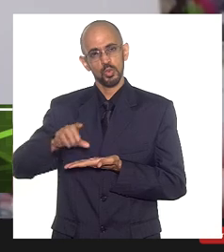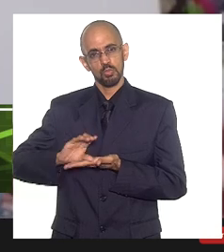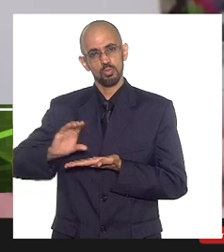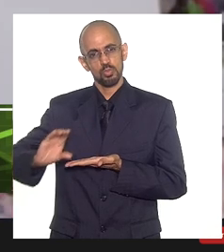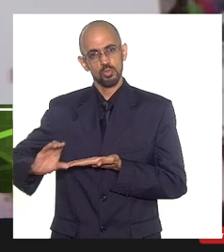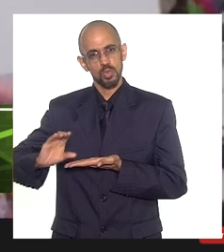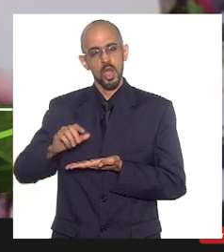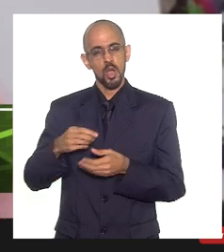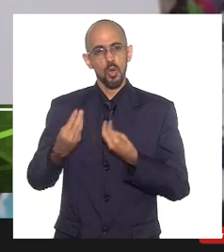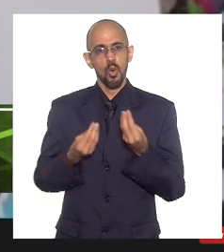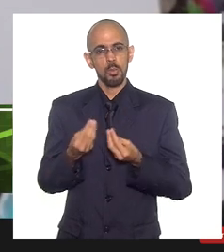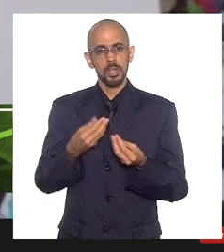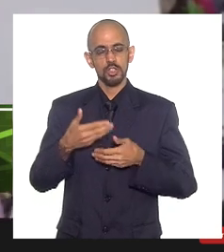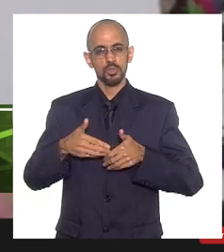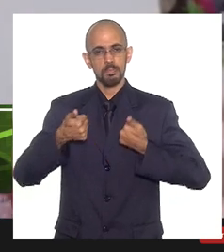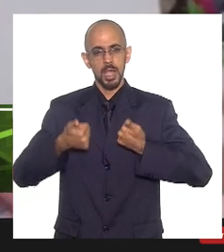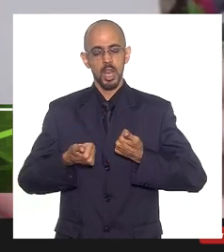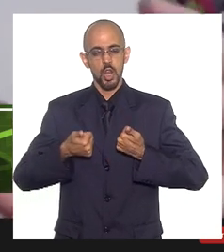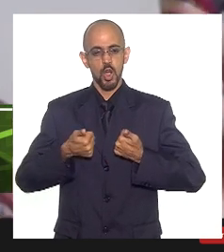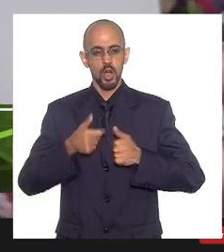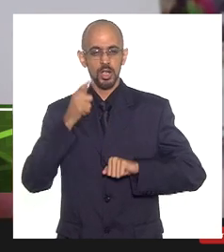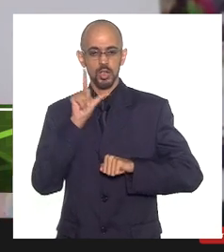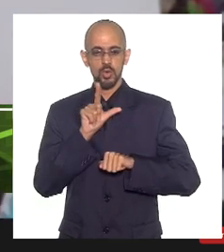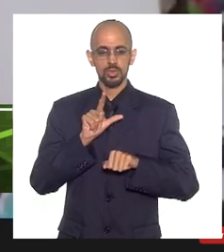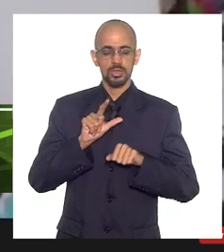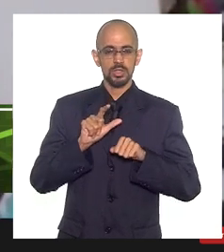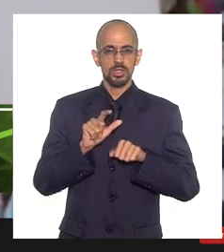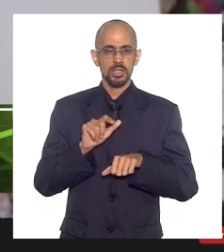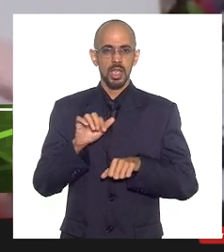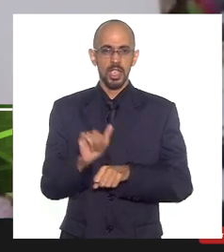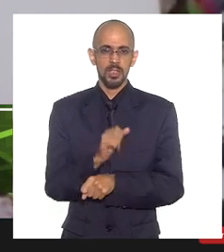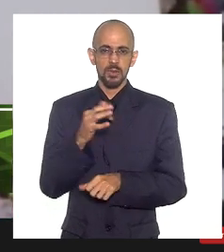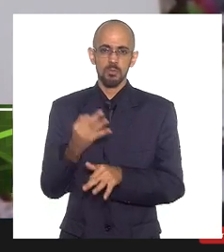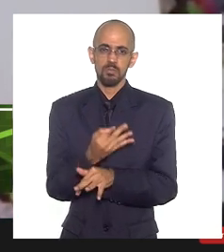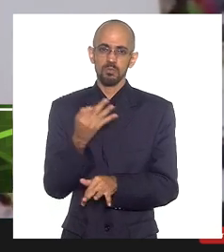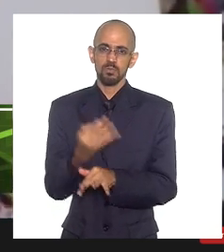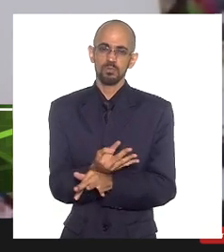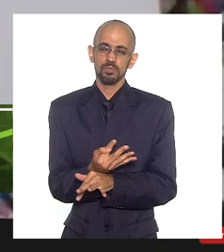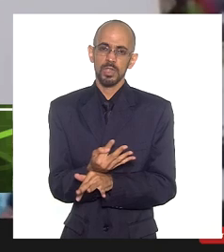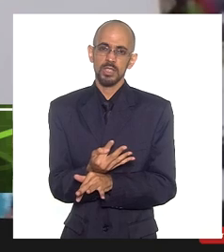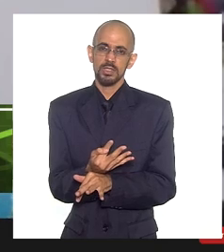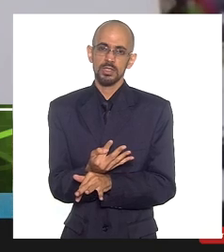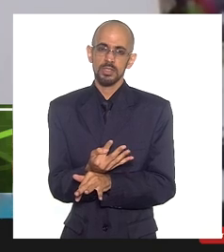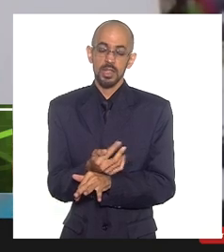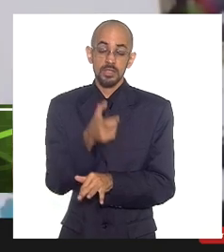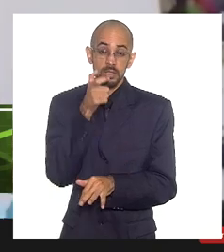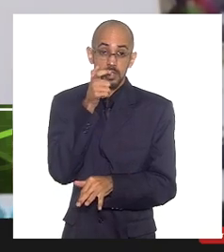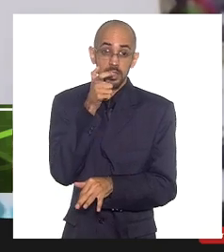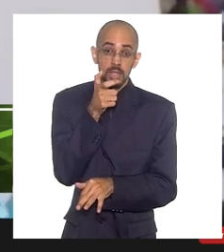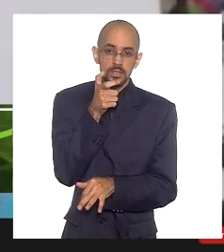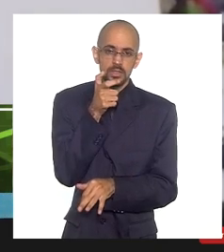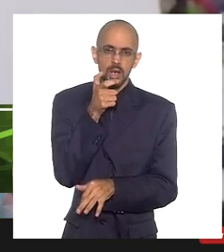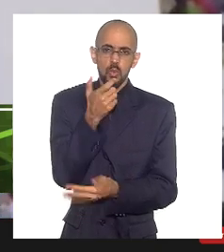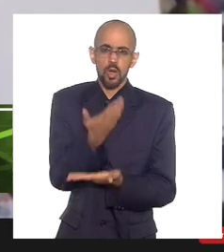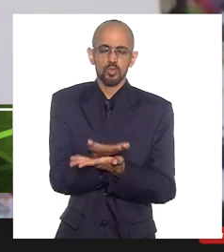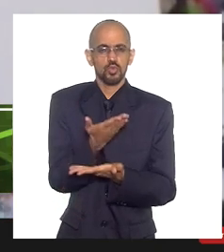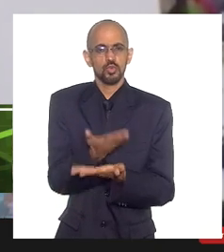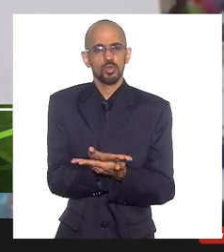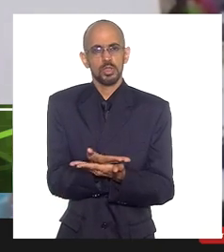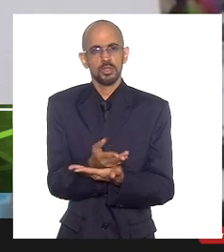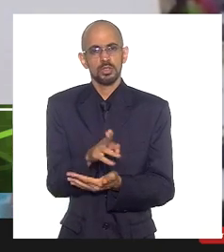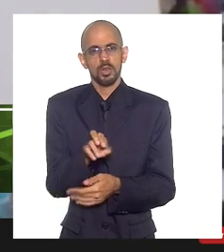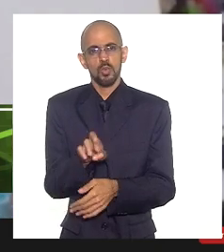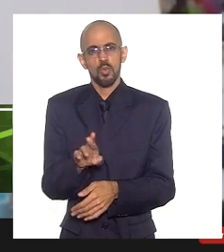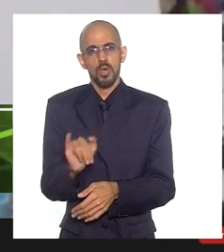melhora e deixa mais densas as estruturas de atendimento e atenção aos estudantes da UERJ tanto